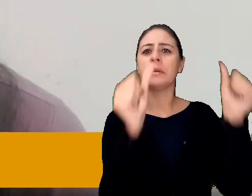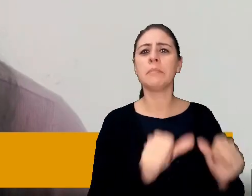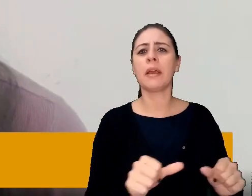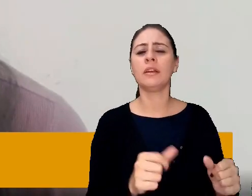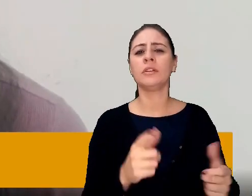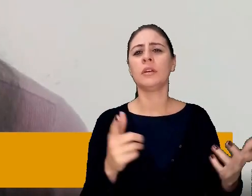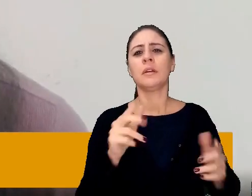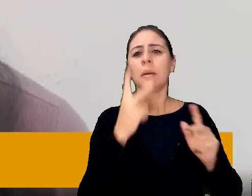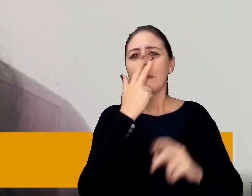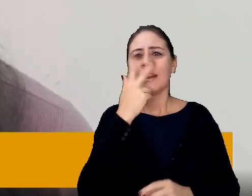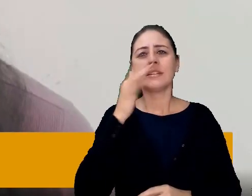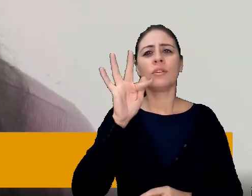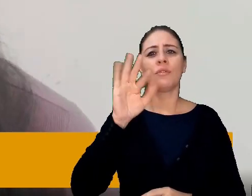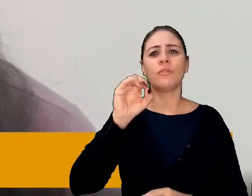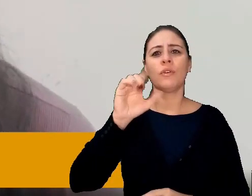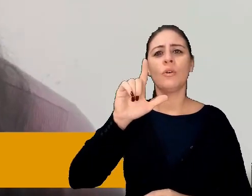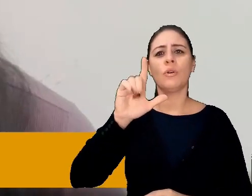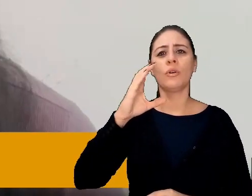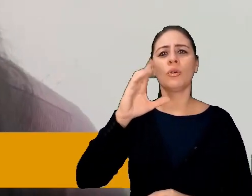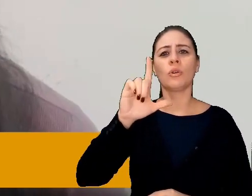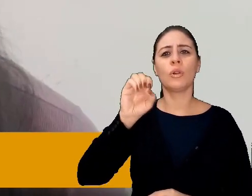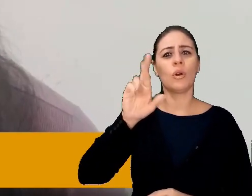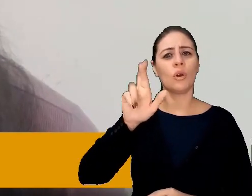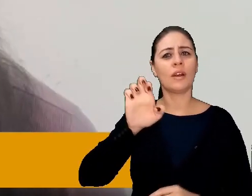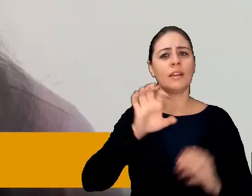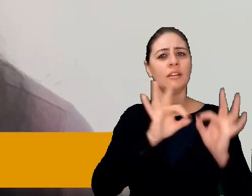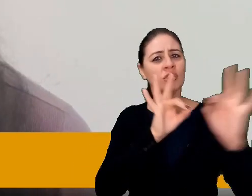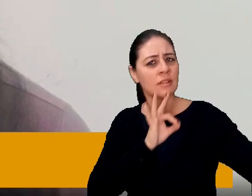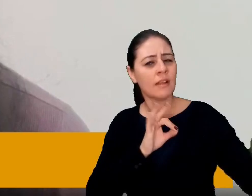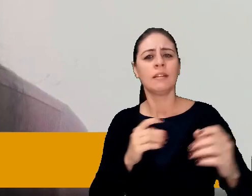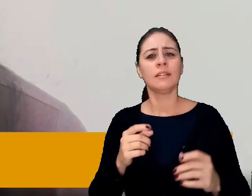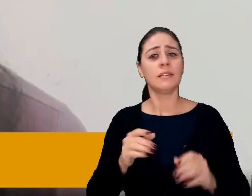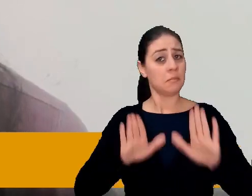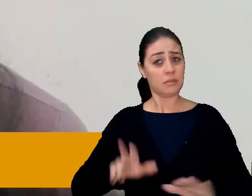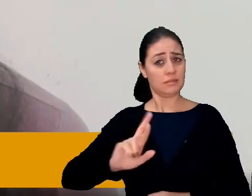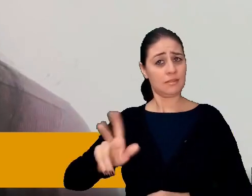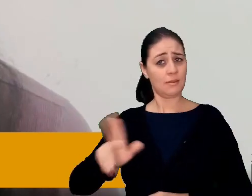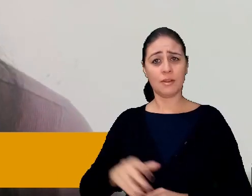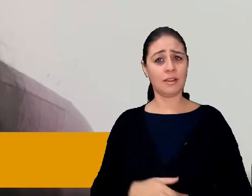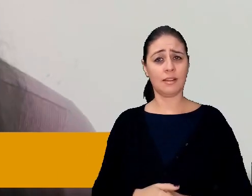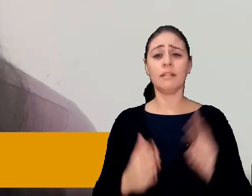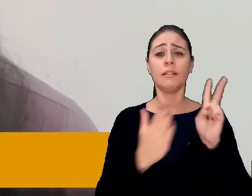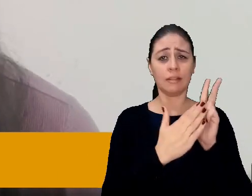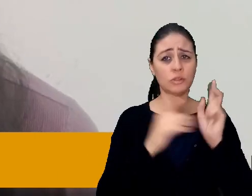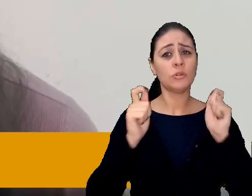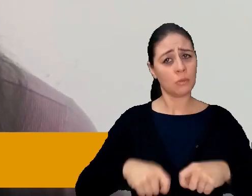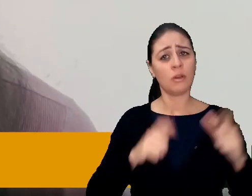folclórica, como uma figura distante. E não, o indígena ele pode estar em qualquer lugar.